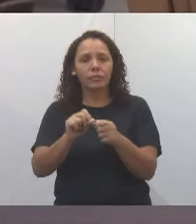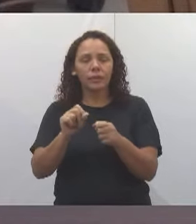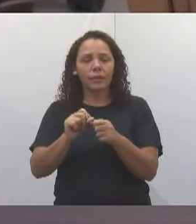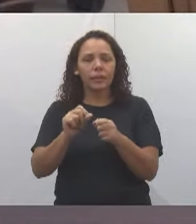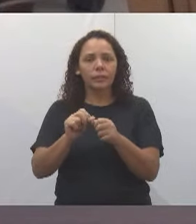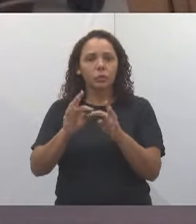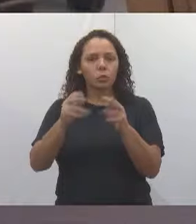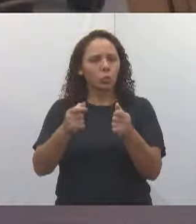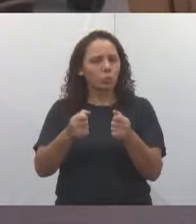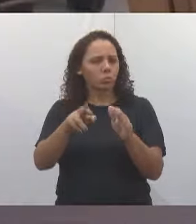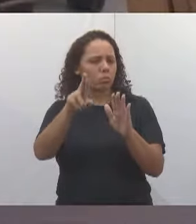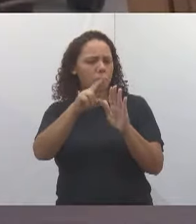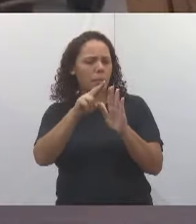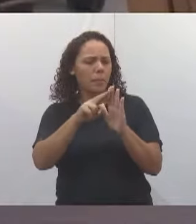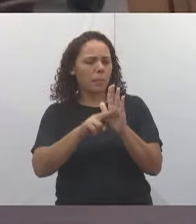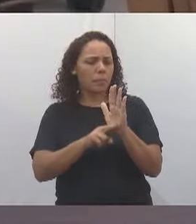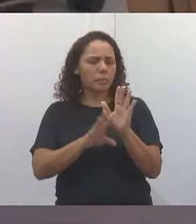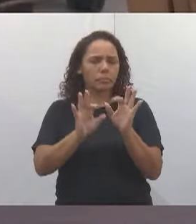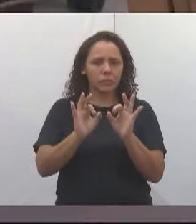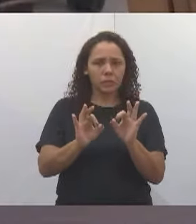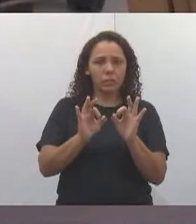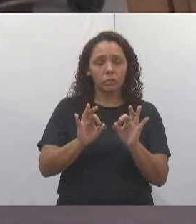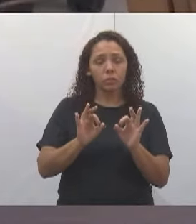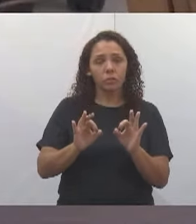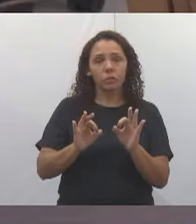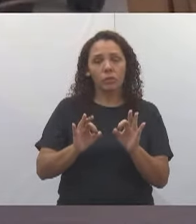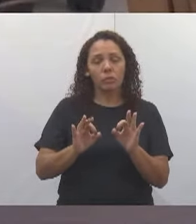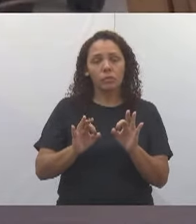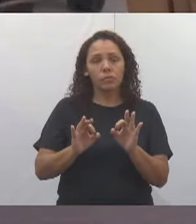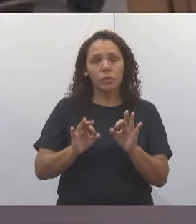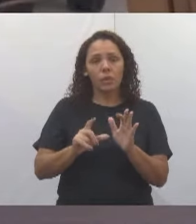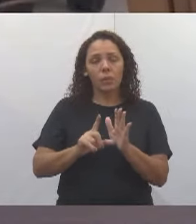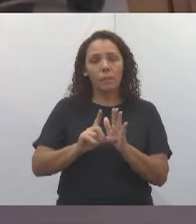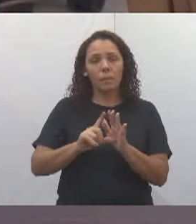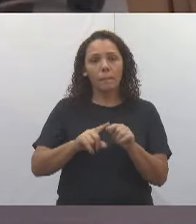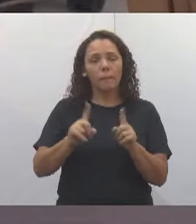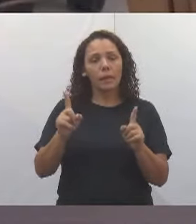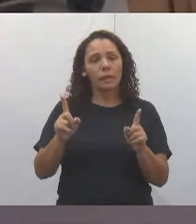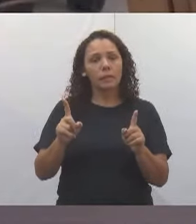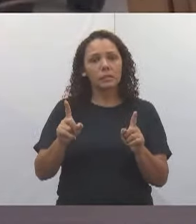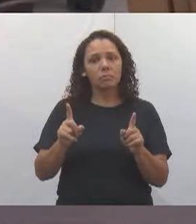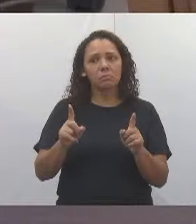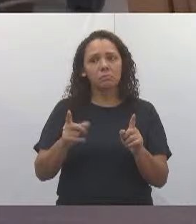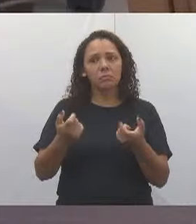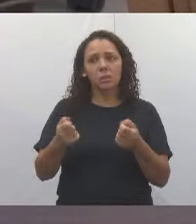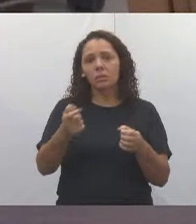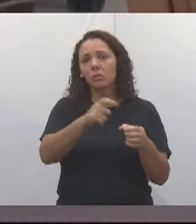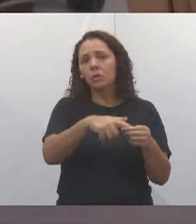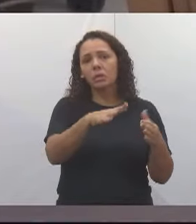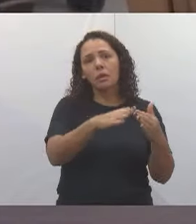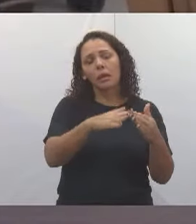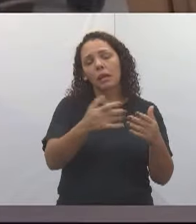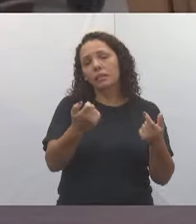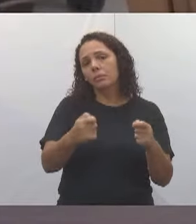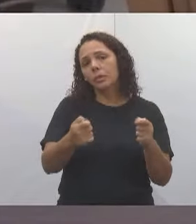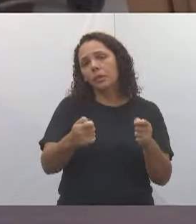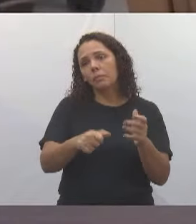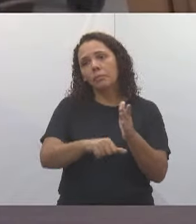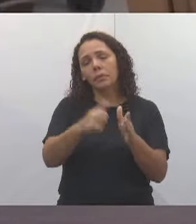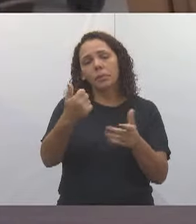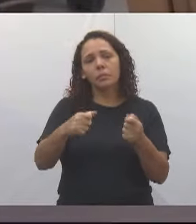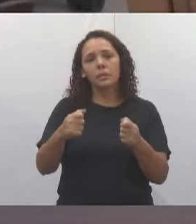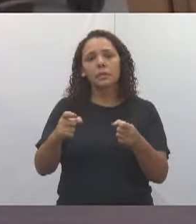o procedimento e lá negaram o atendimento porque ele precisa passar no cardio. Então, acho que